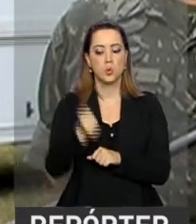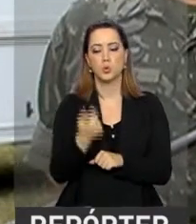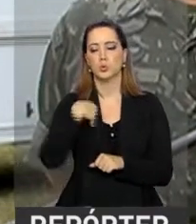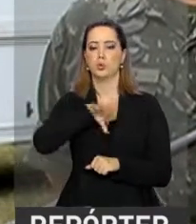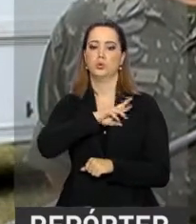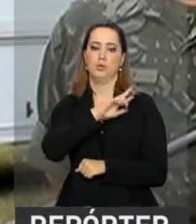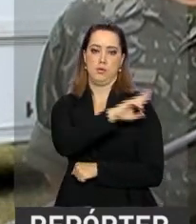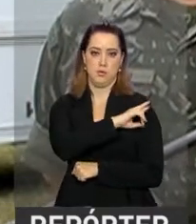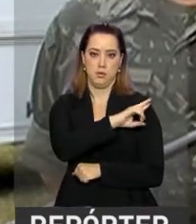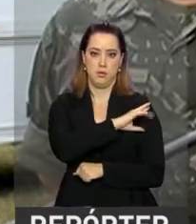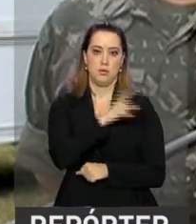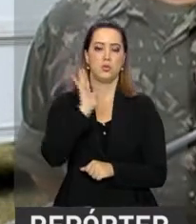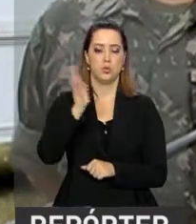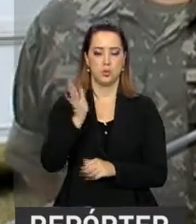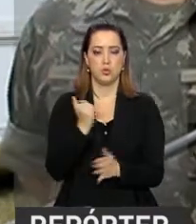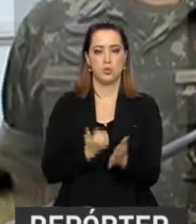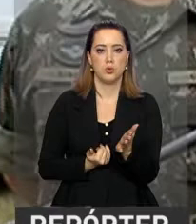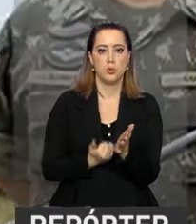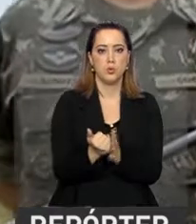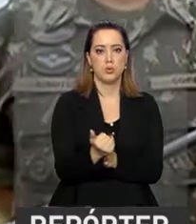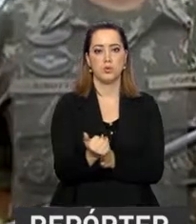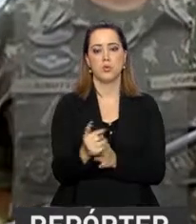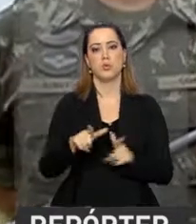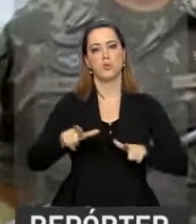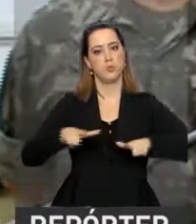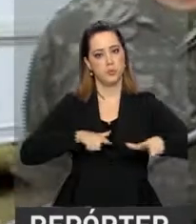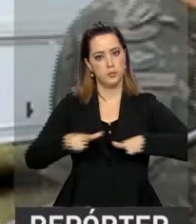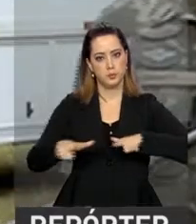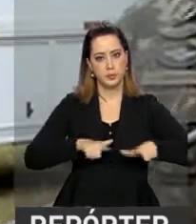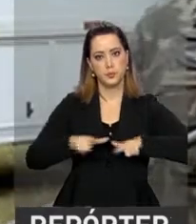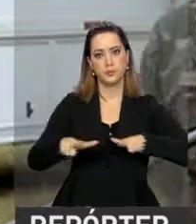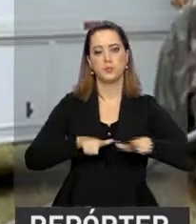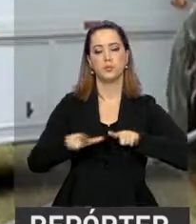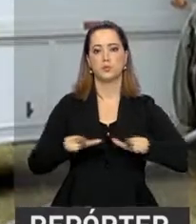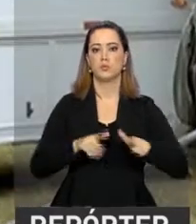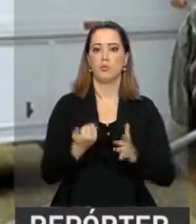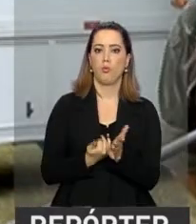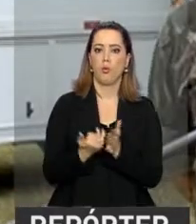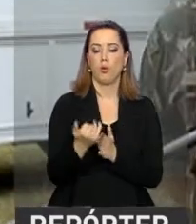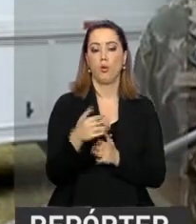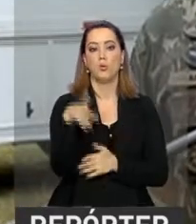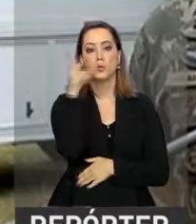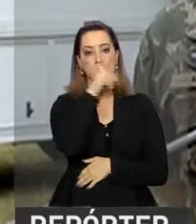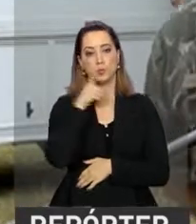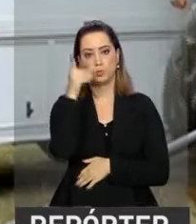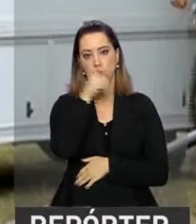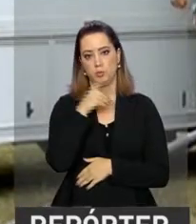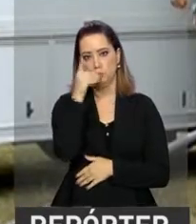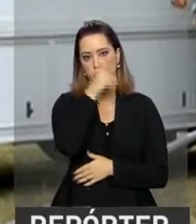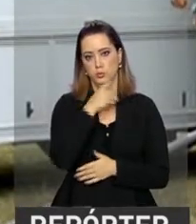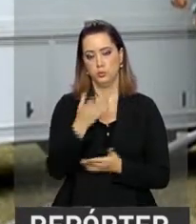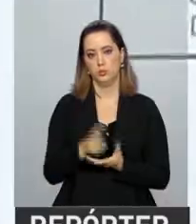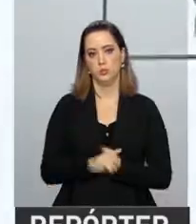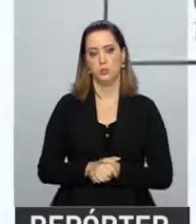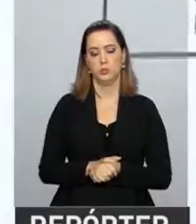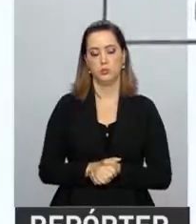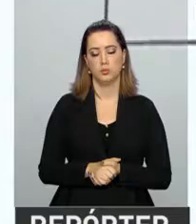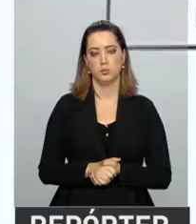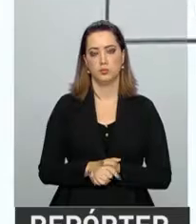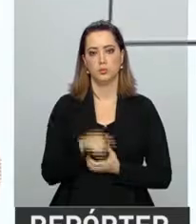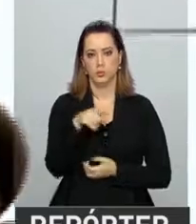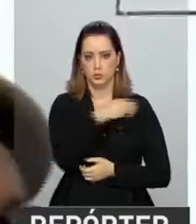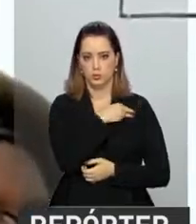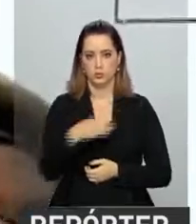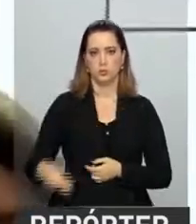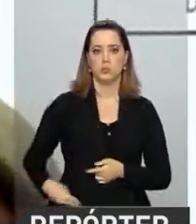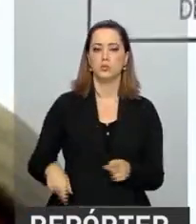nossas atribuições e funções, elas passam oficialmente a ser exercidas a partir do próximo domingo. O ministro